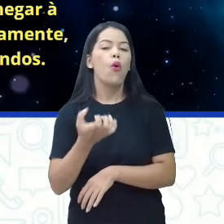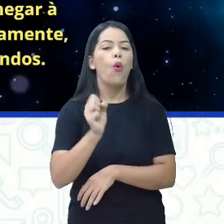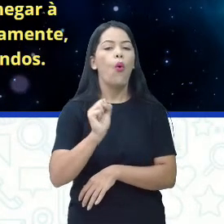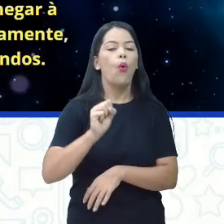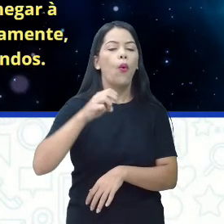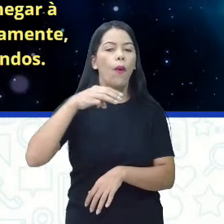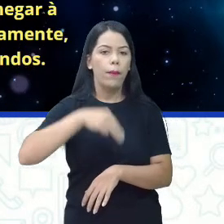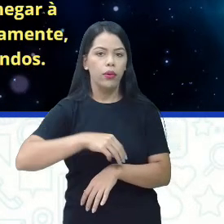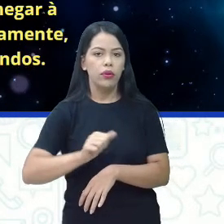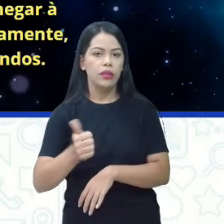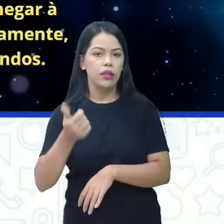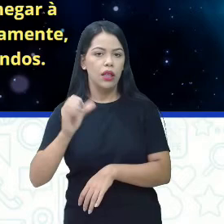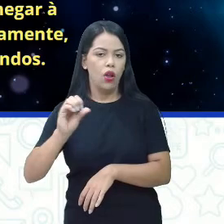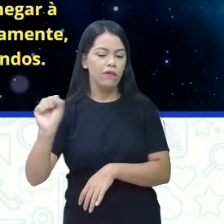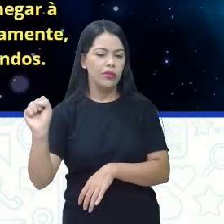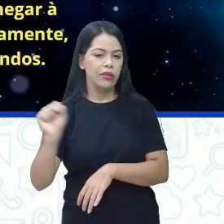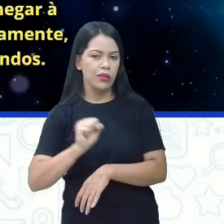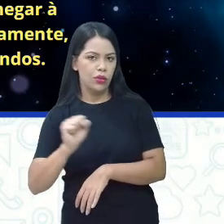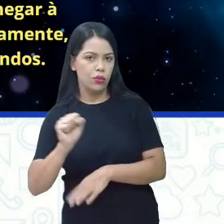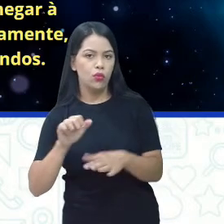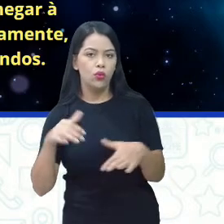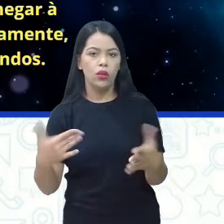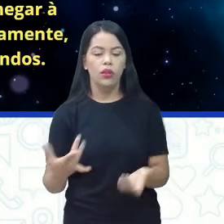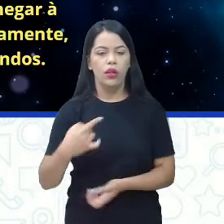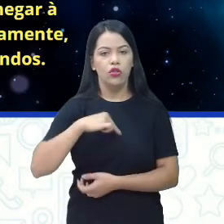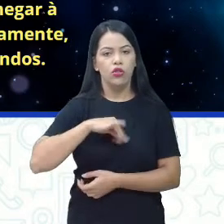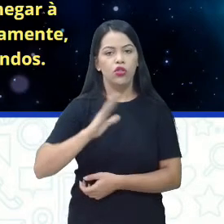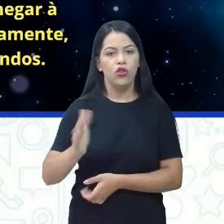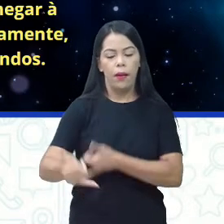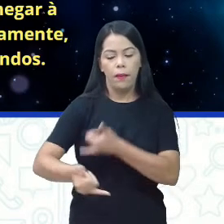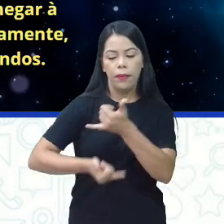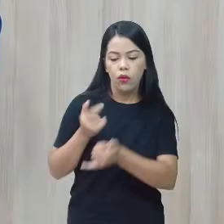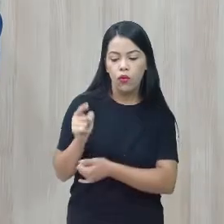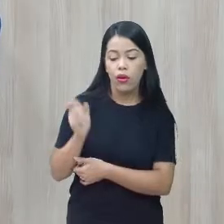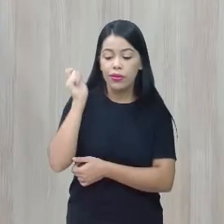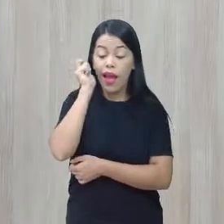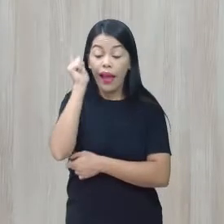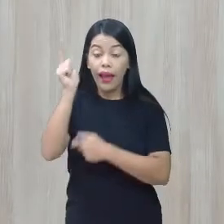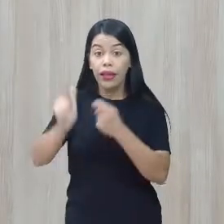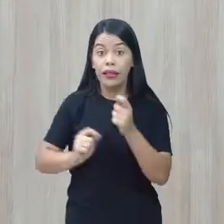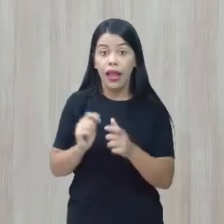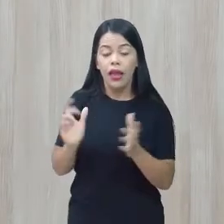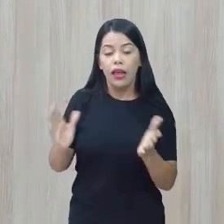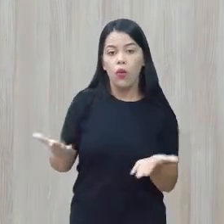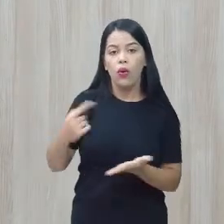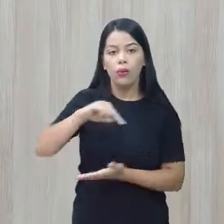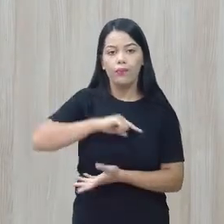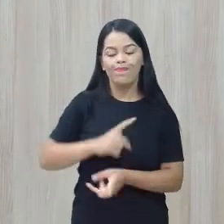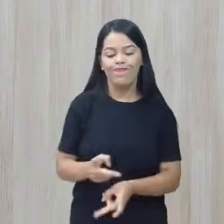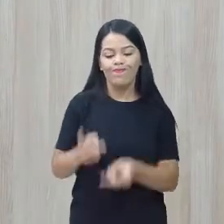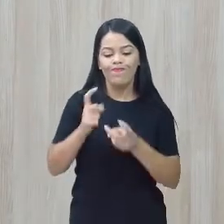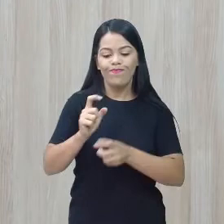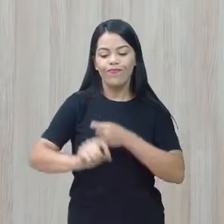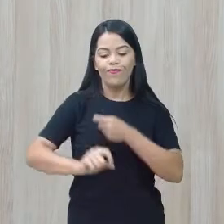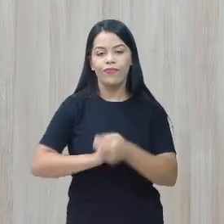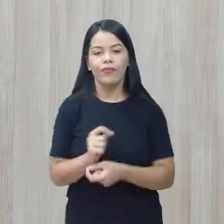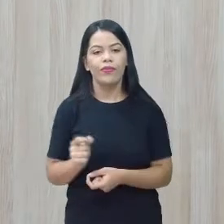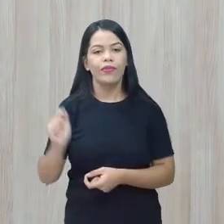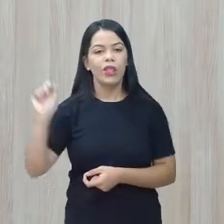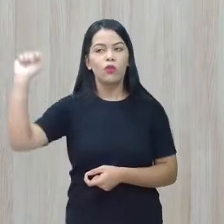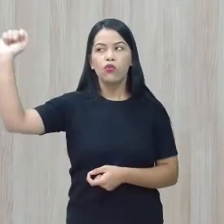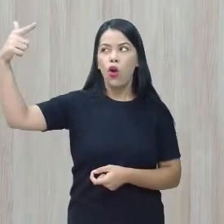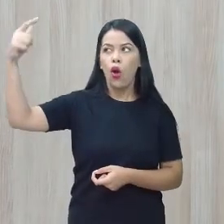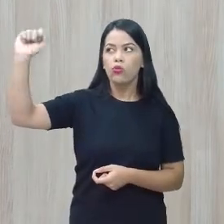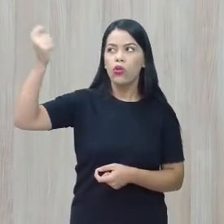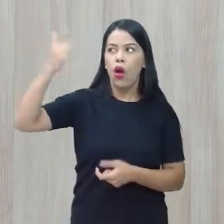e 19 segundos. Então, a gente já brincou com essa ideia. Quando a gente sente, nesse momento aqui, a quinturinha do